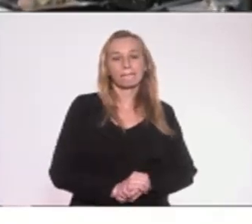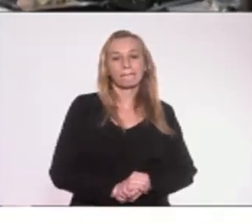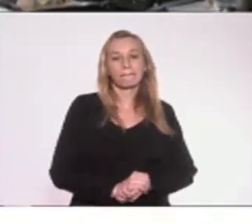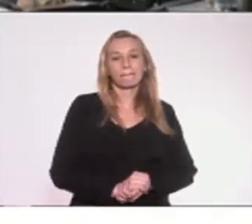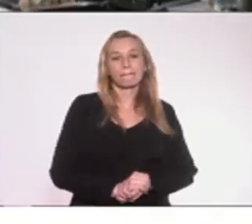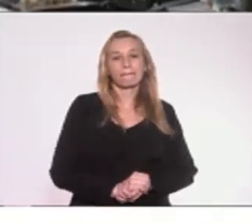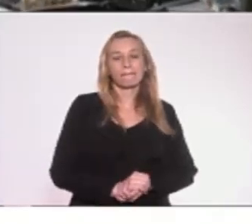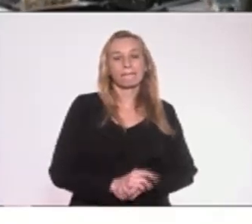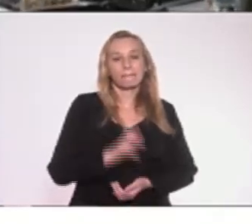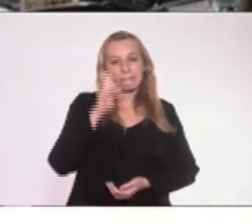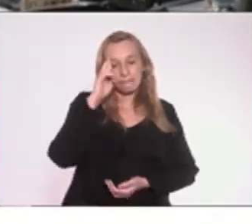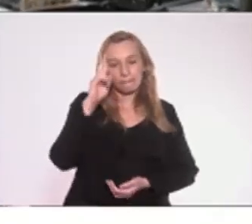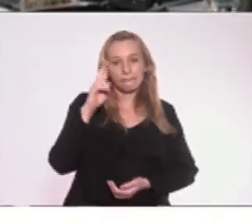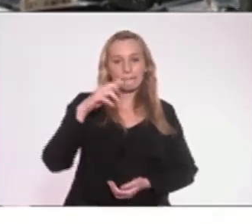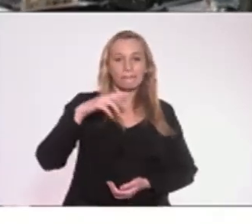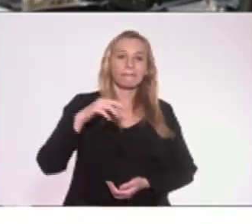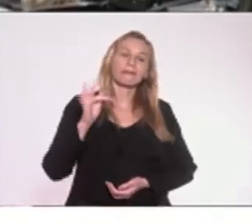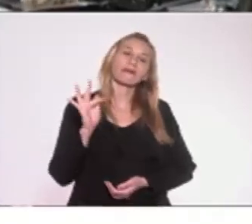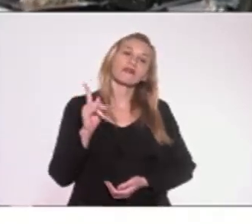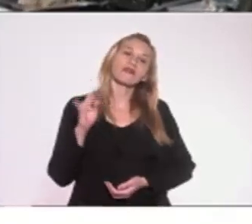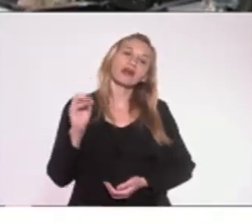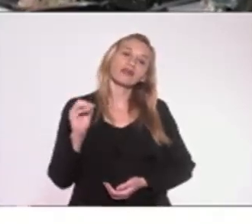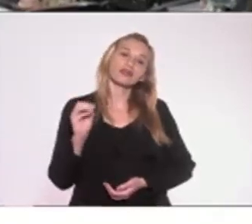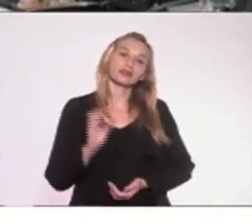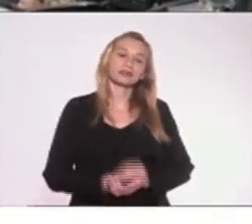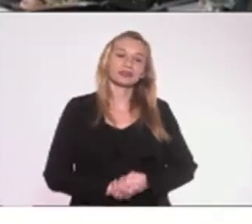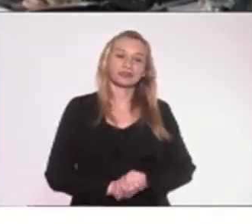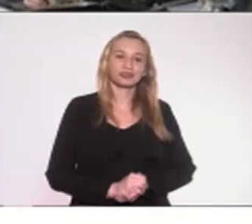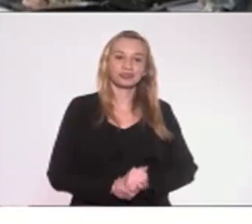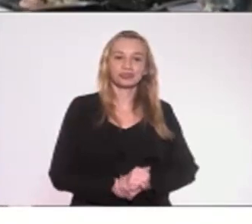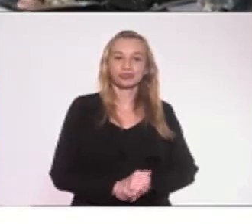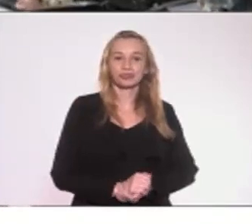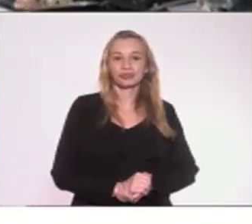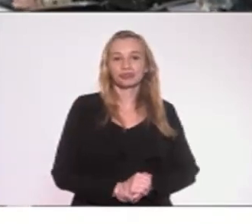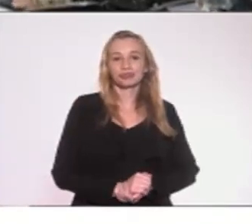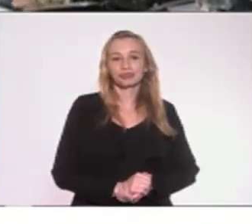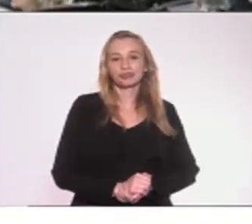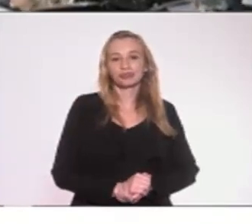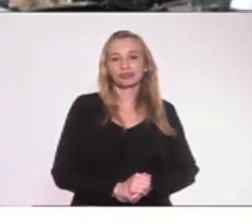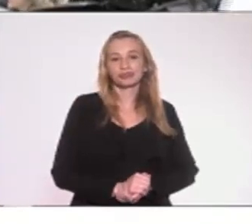Senhor Flávio Marcos Amaral de Brito.